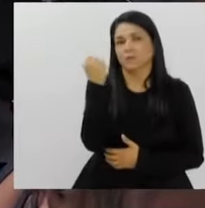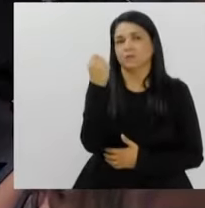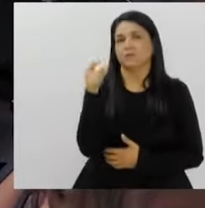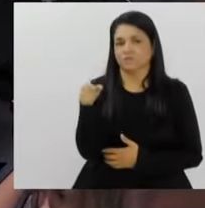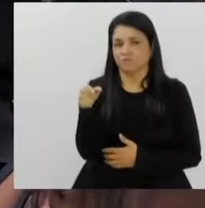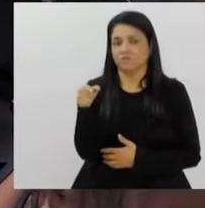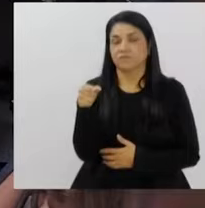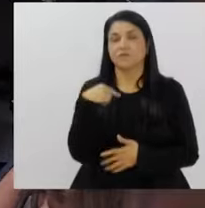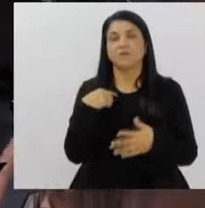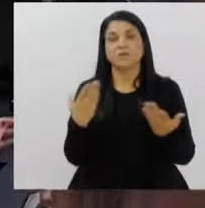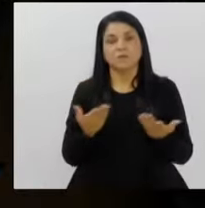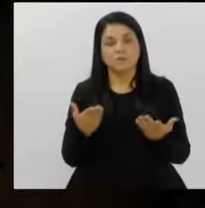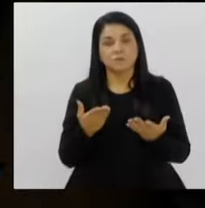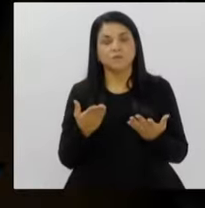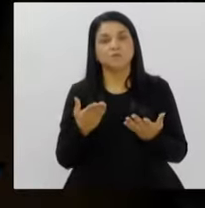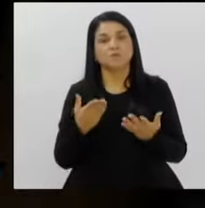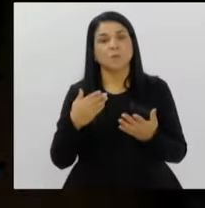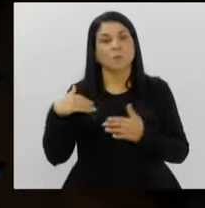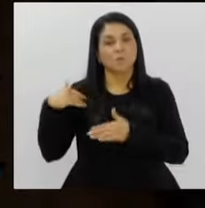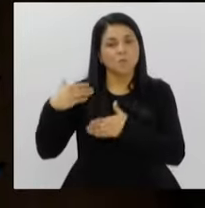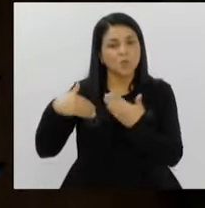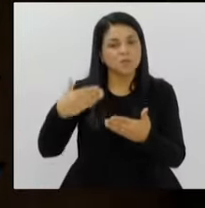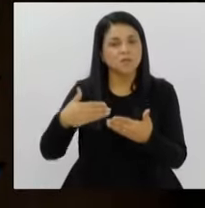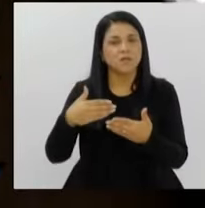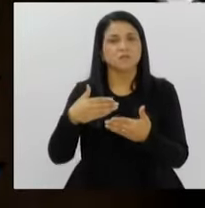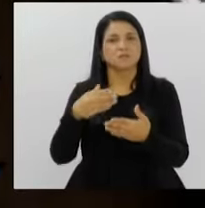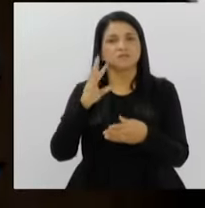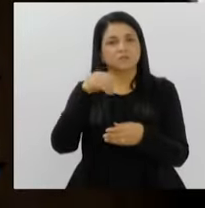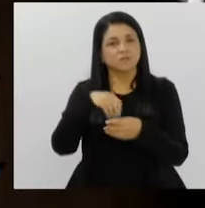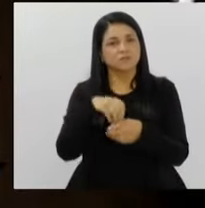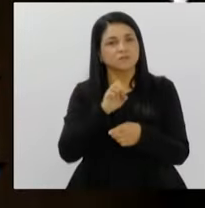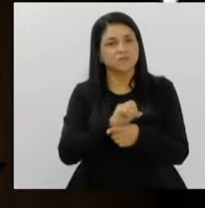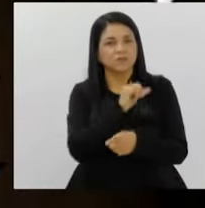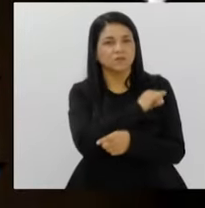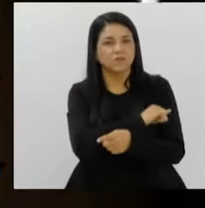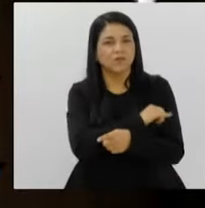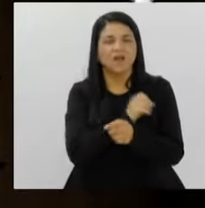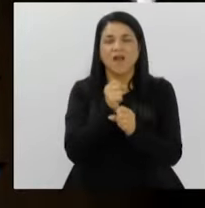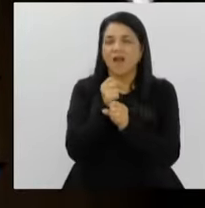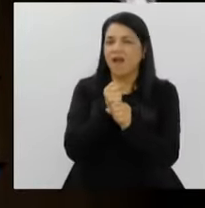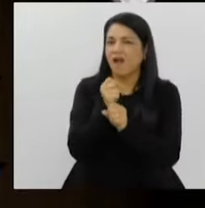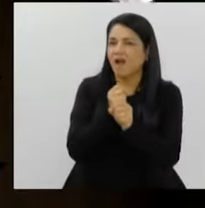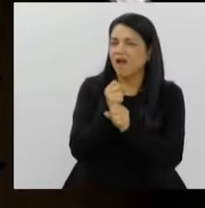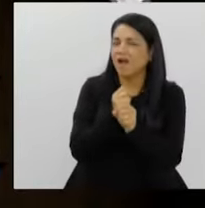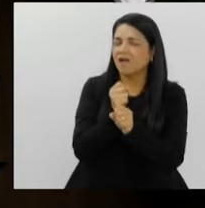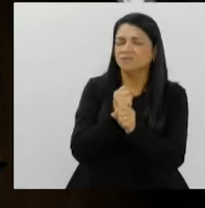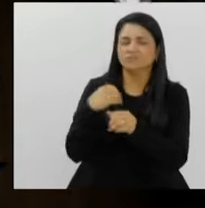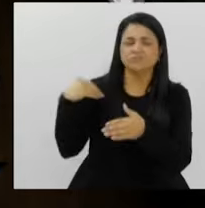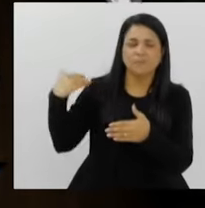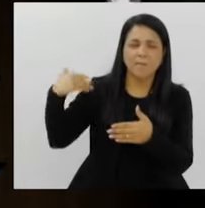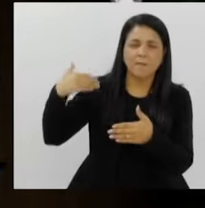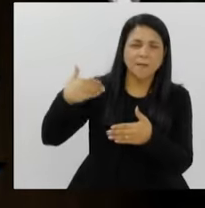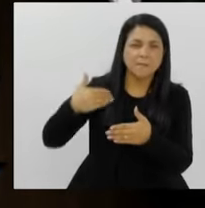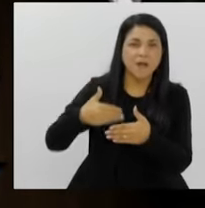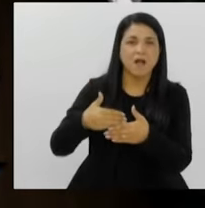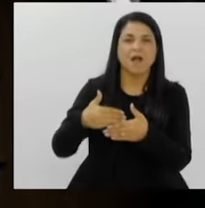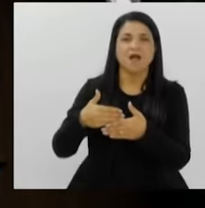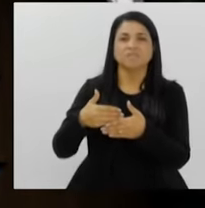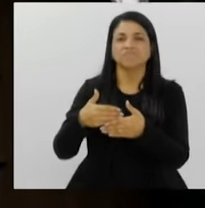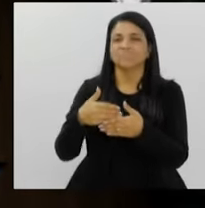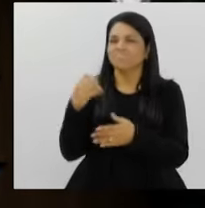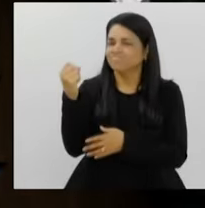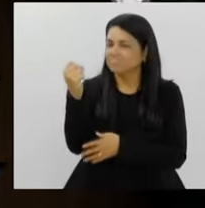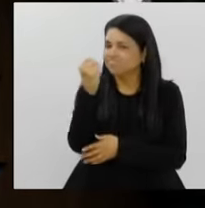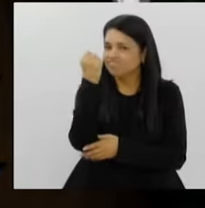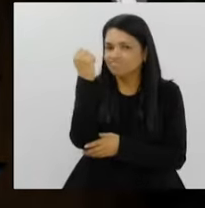processo hoje no Rio de Janeiro de algo que se arrasta há muitos anos e que certamente está sendo muito agravado